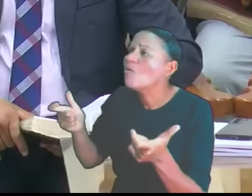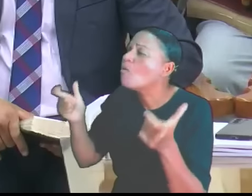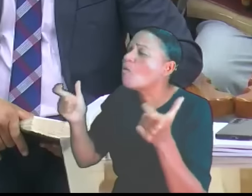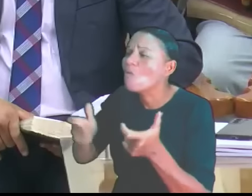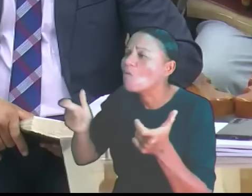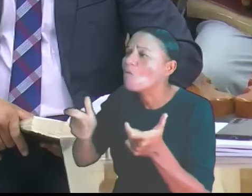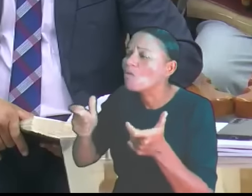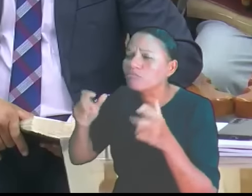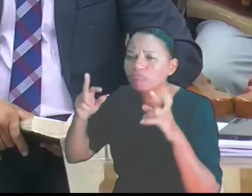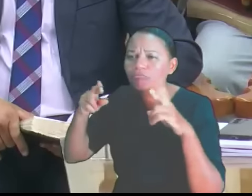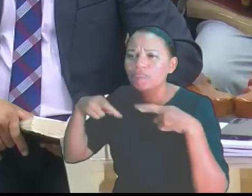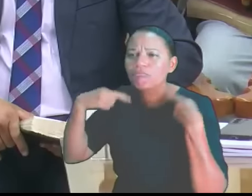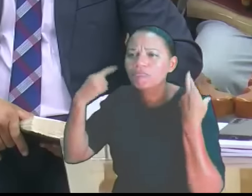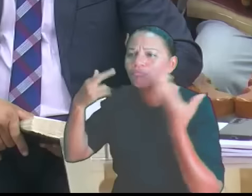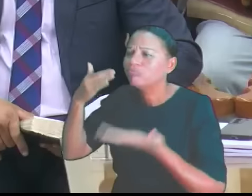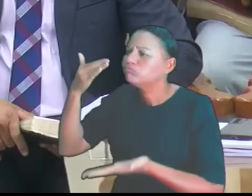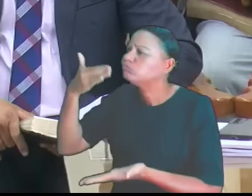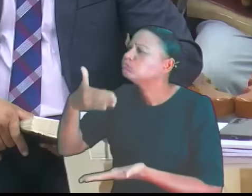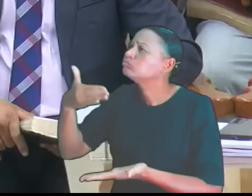o cordeiro